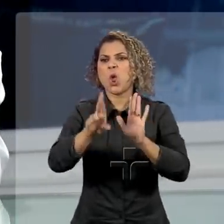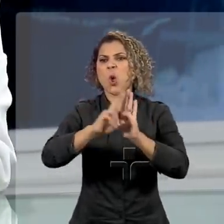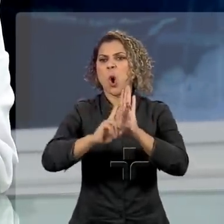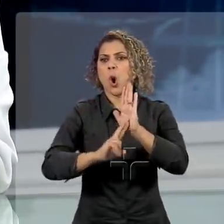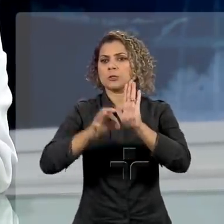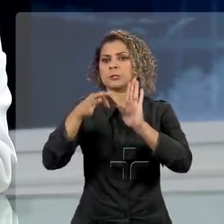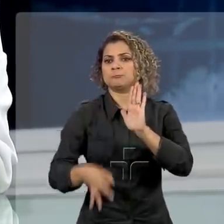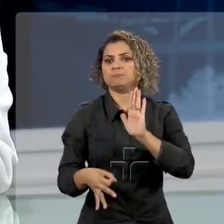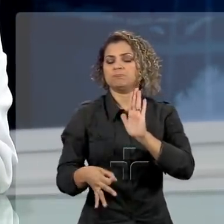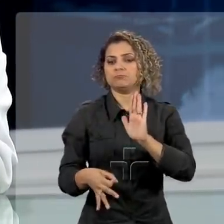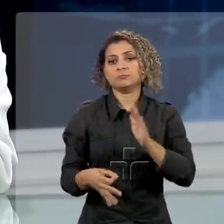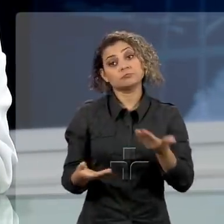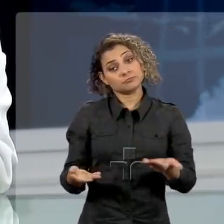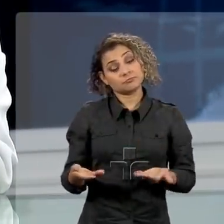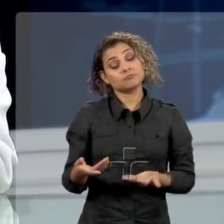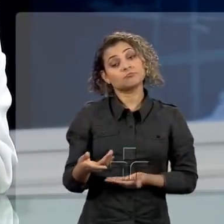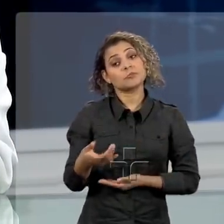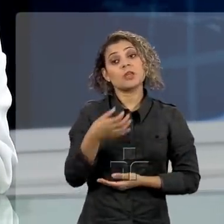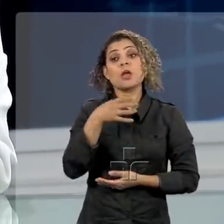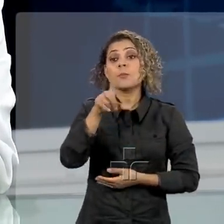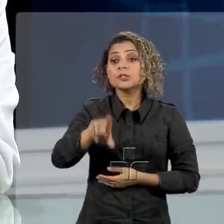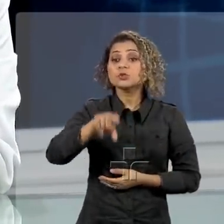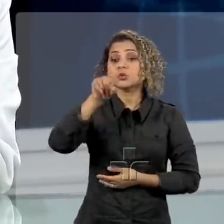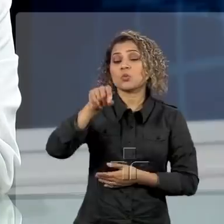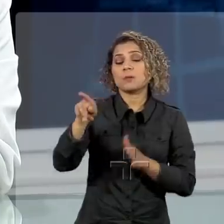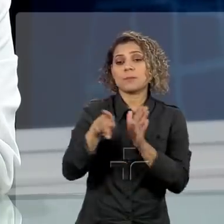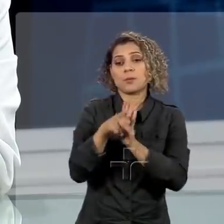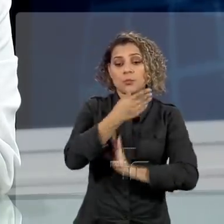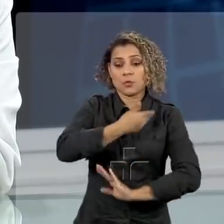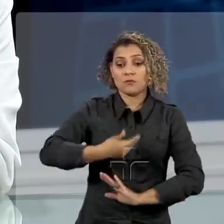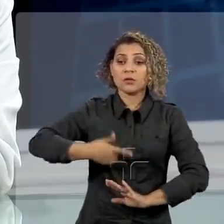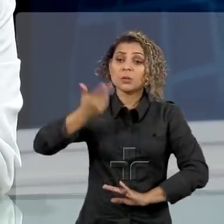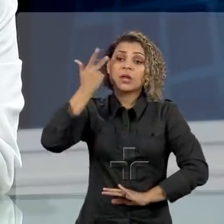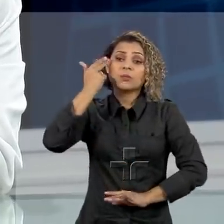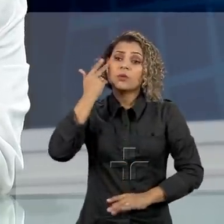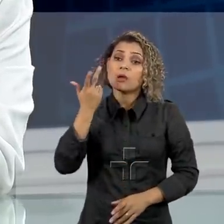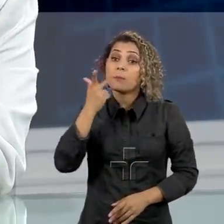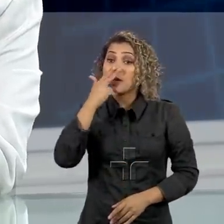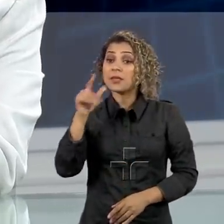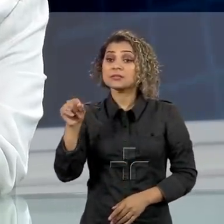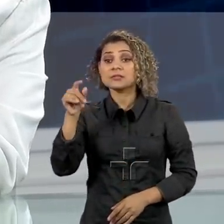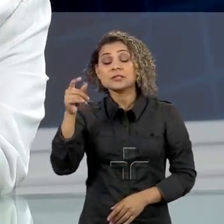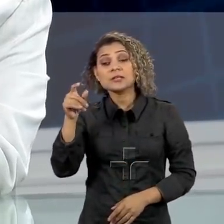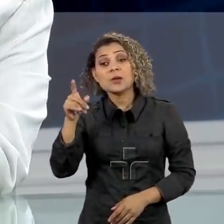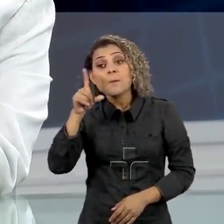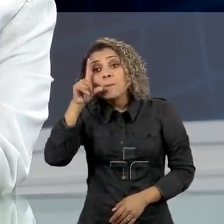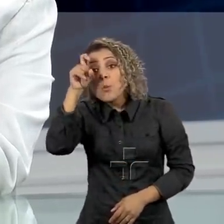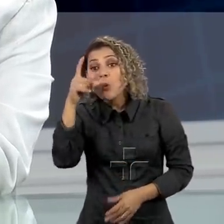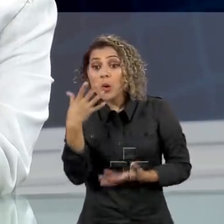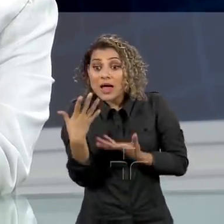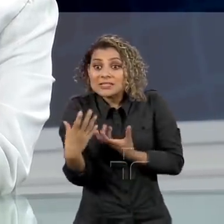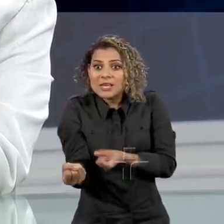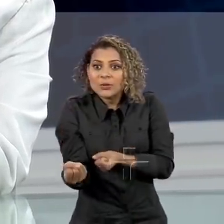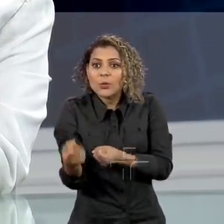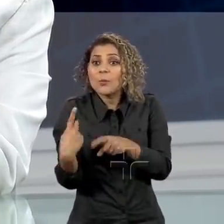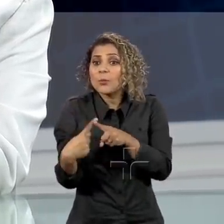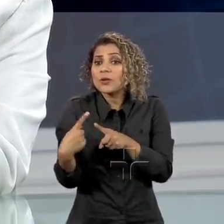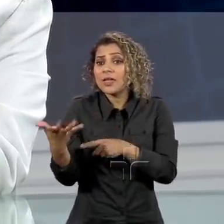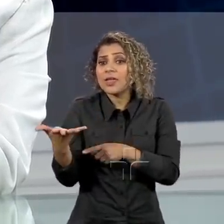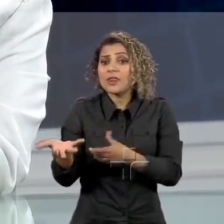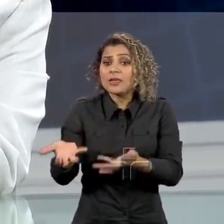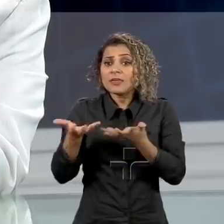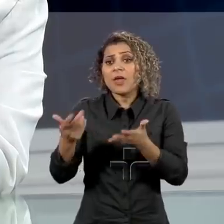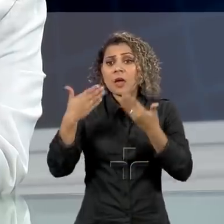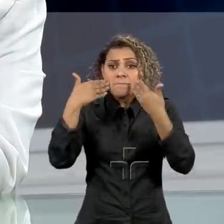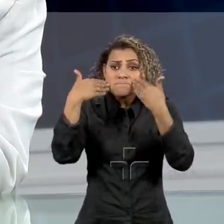do ponto de vista do governo, me parece uma escolha natural, e do ponto de vista dele, me parece uma escolha natural na trajetória de um homem que tem se